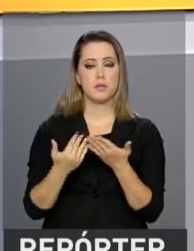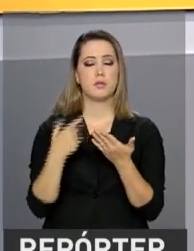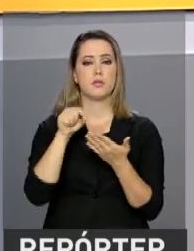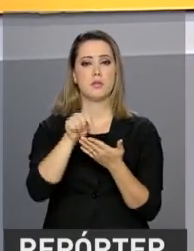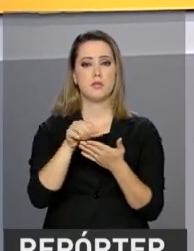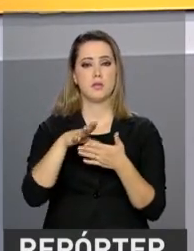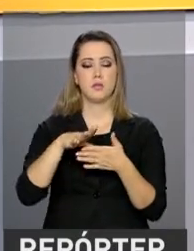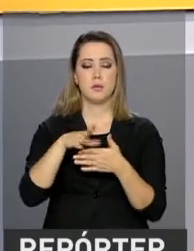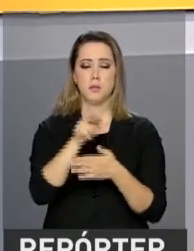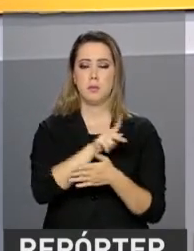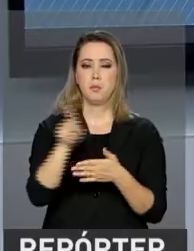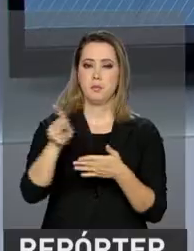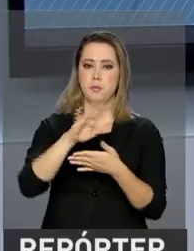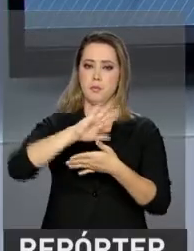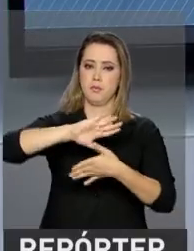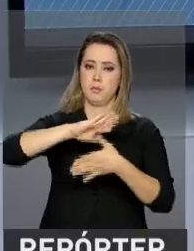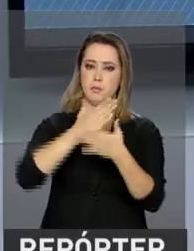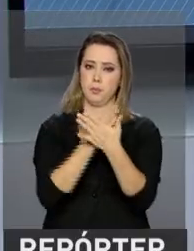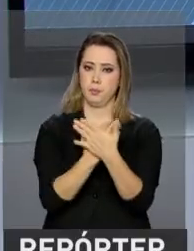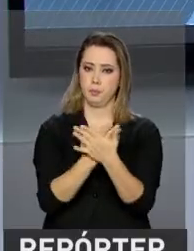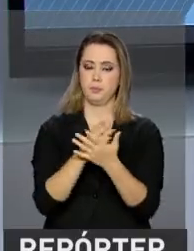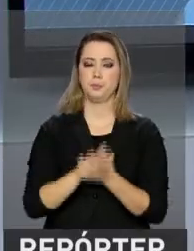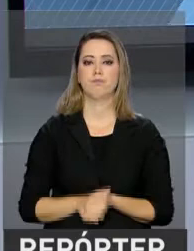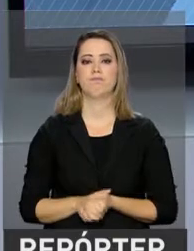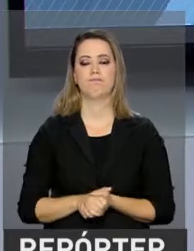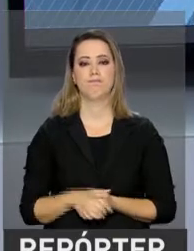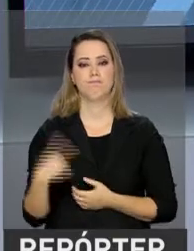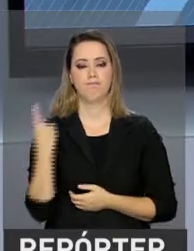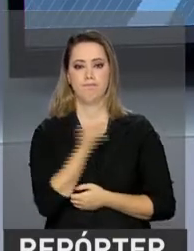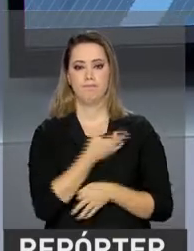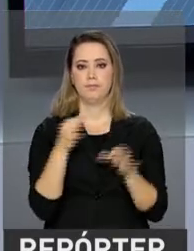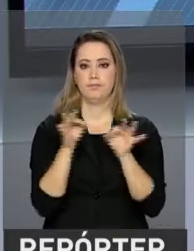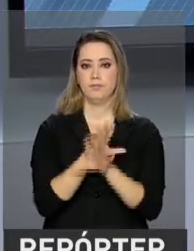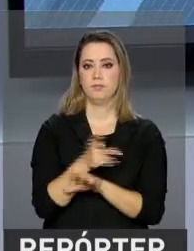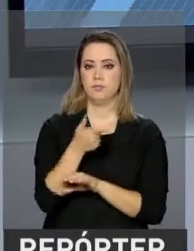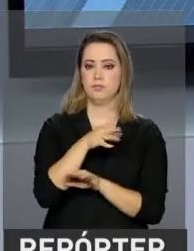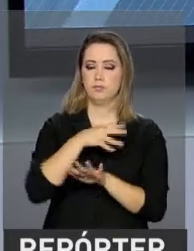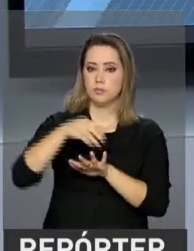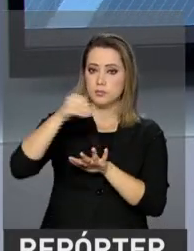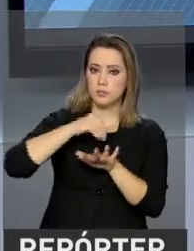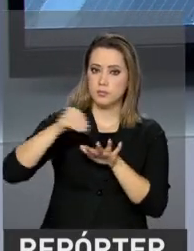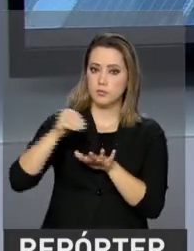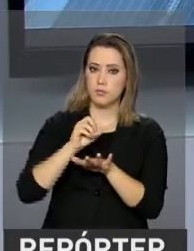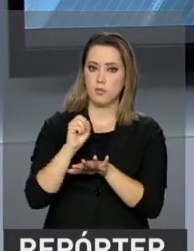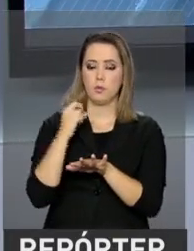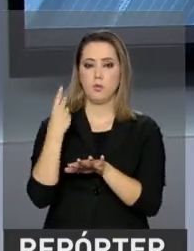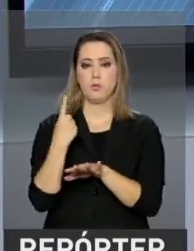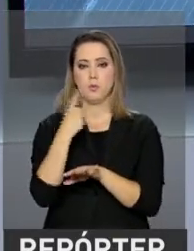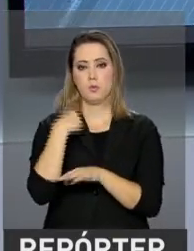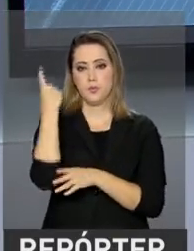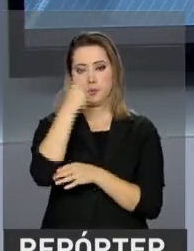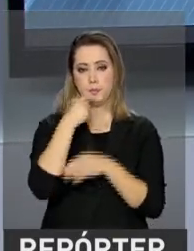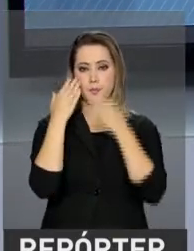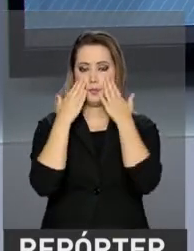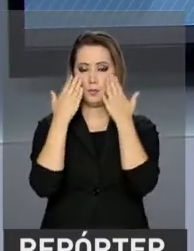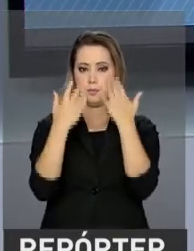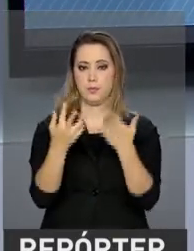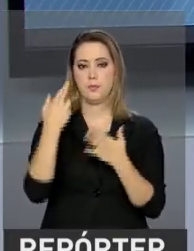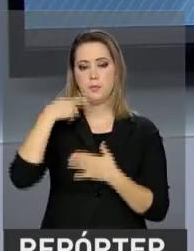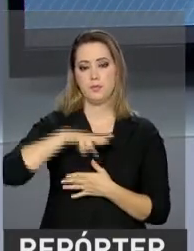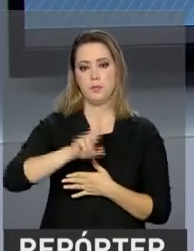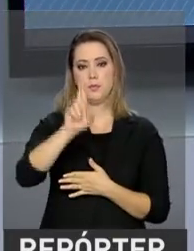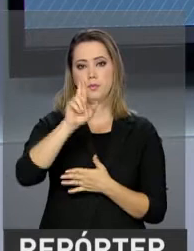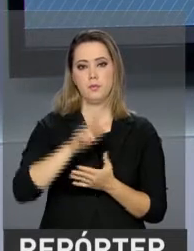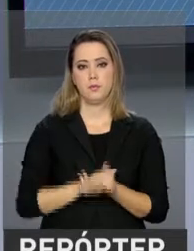mercosul nós ficamos por aqui e voltamos a qualquer momento com outras informações ou em uma hora na próxima edição